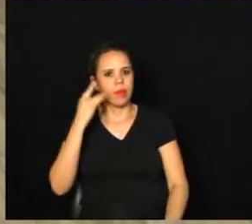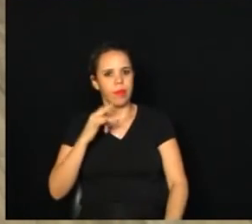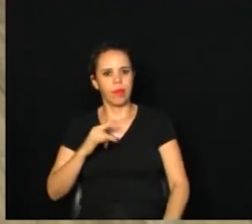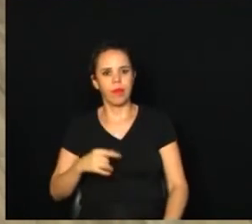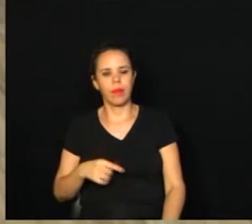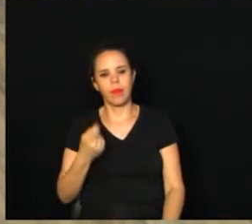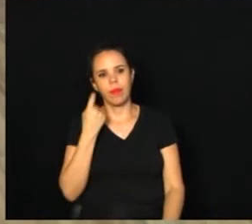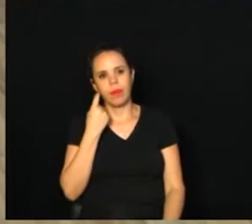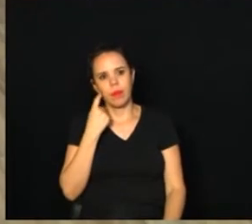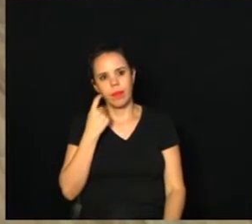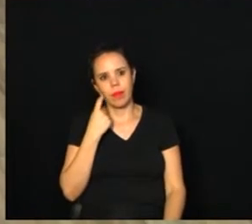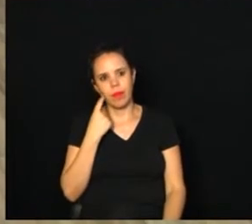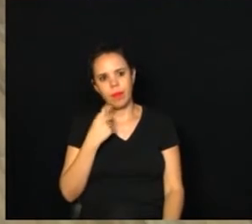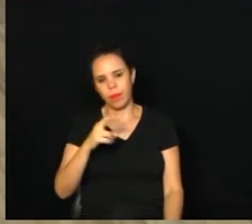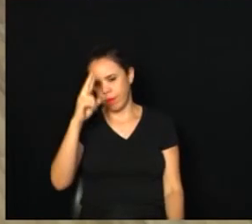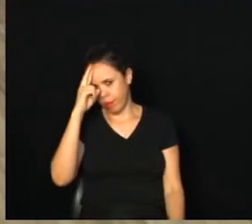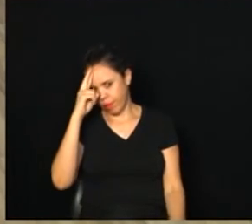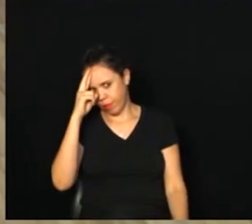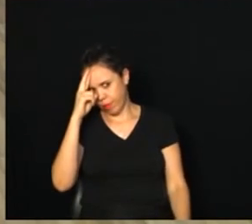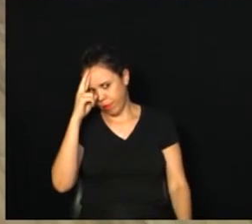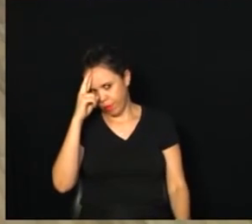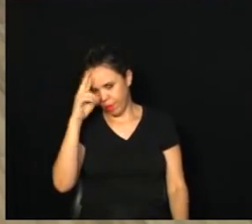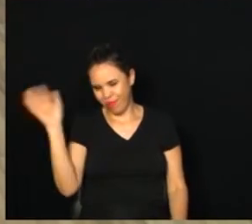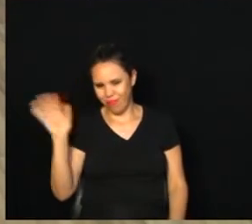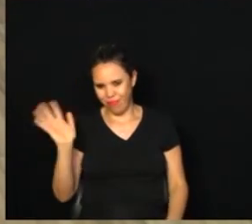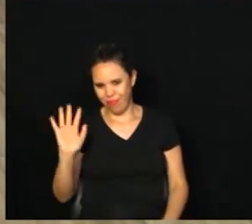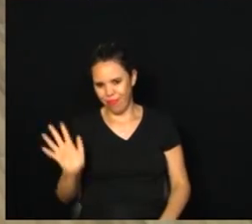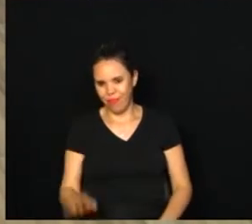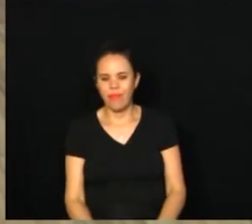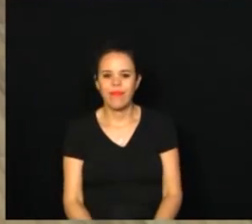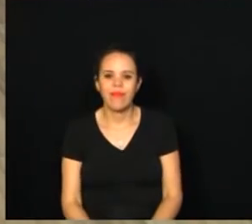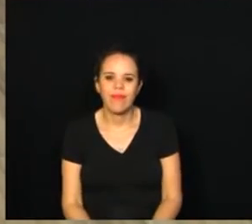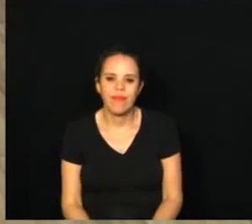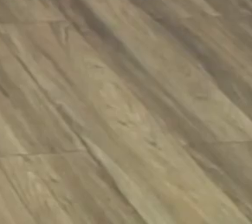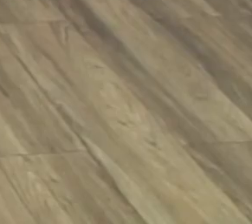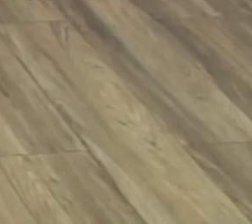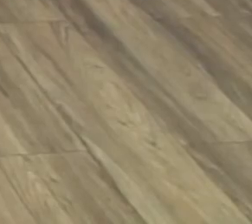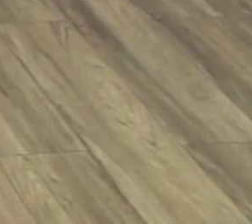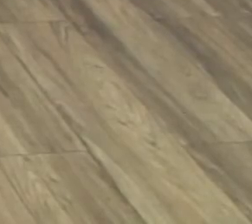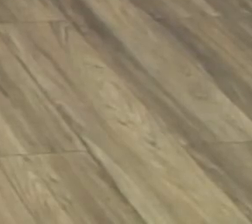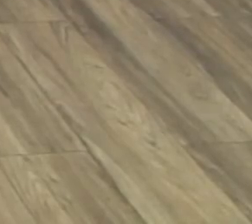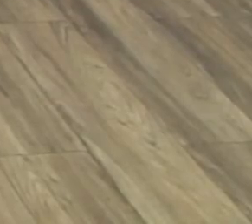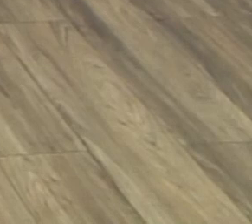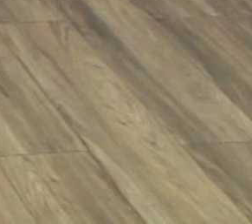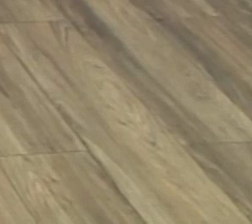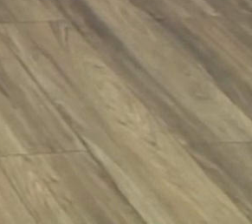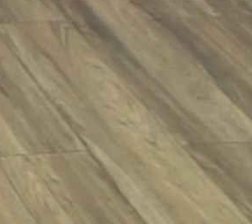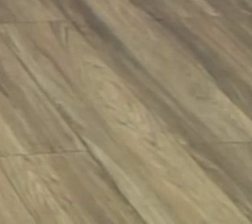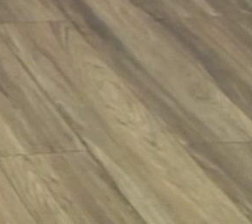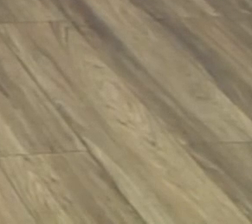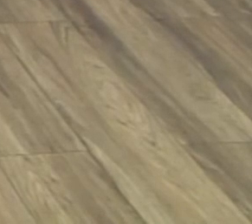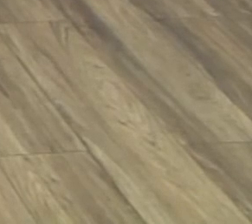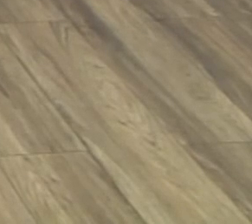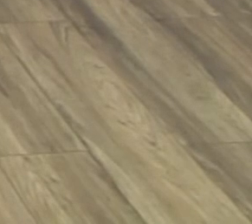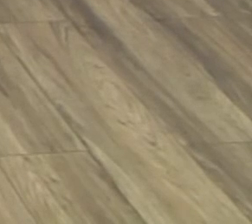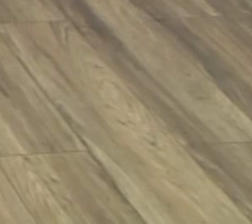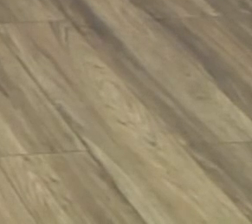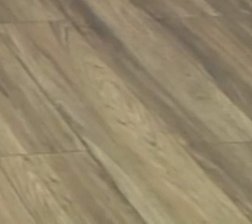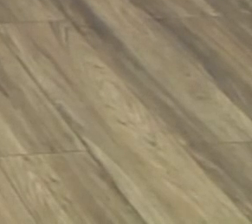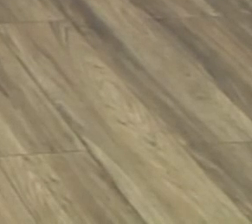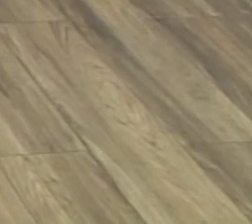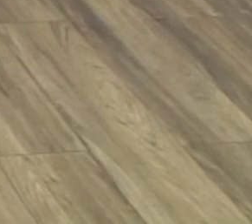Barros, muito obrigada por falar aqui com a gente nesses minutinhos, tirar todas as dúvidas. Foi um prazer e olhos abertos na prevenção